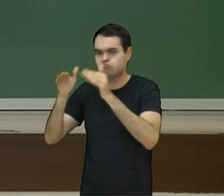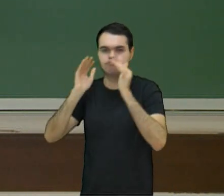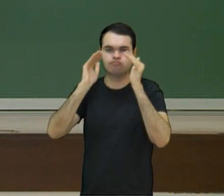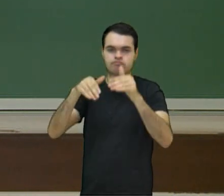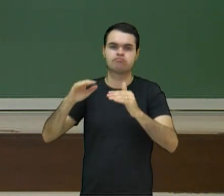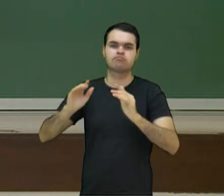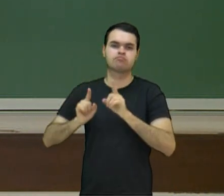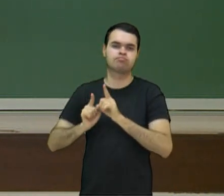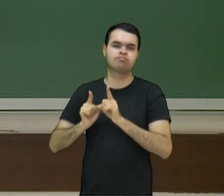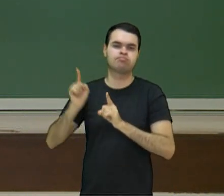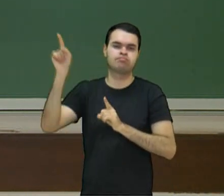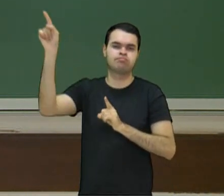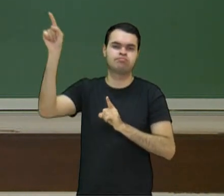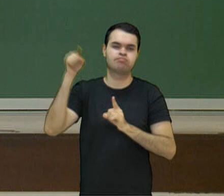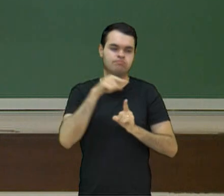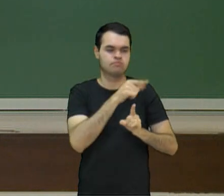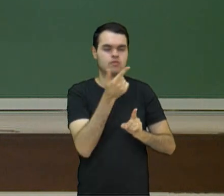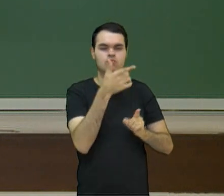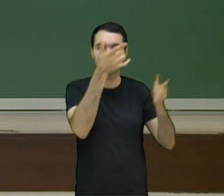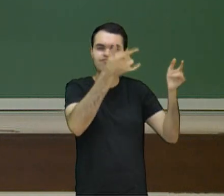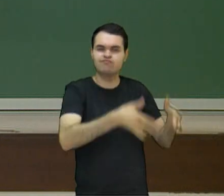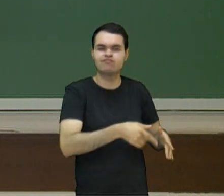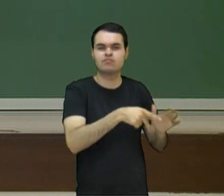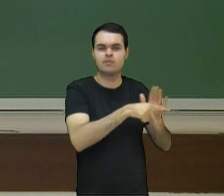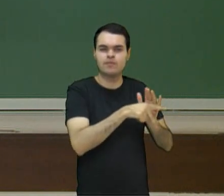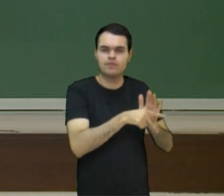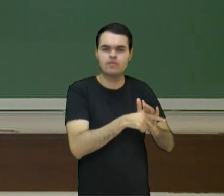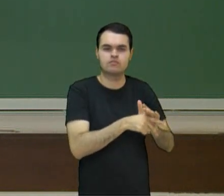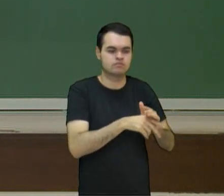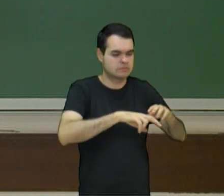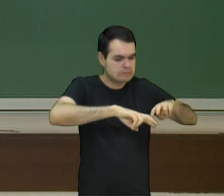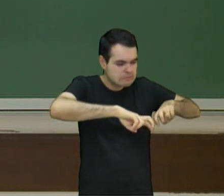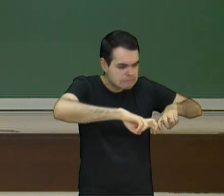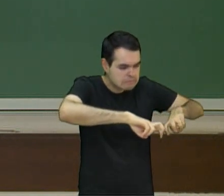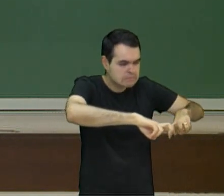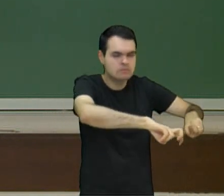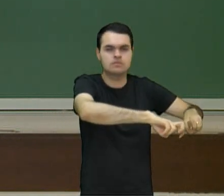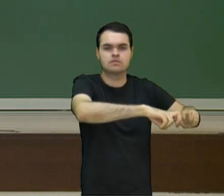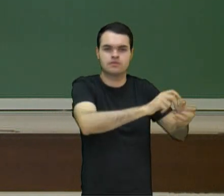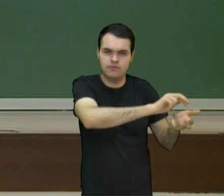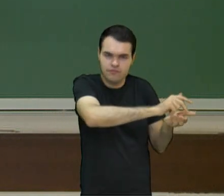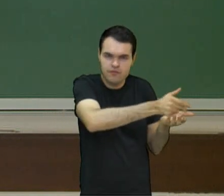Zelândia, e os outros países com a mineração, as atividades de